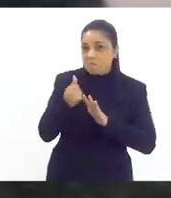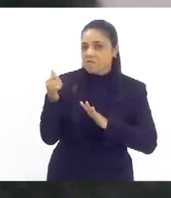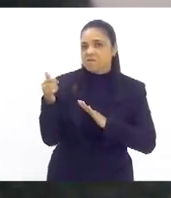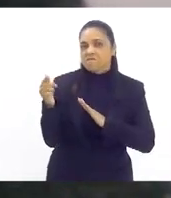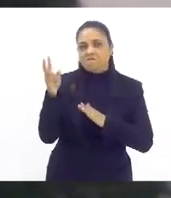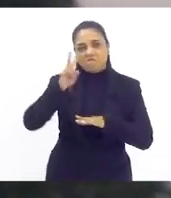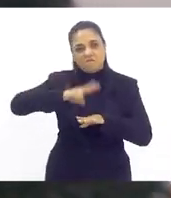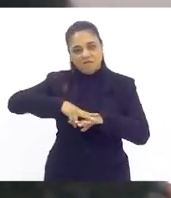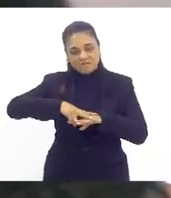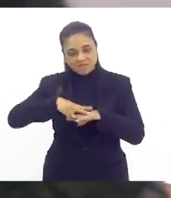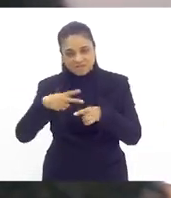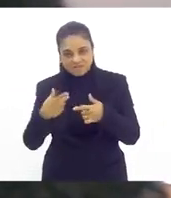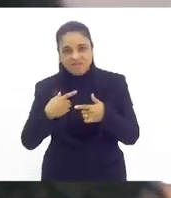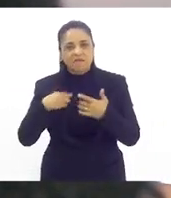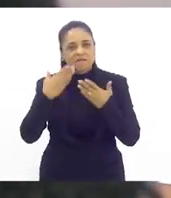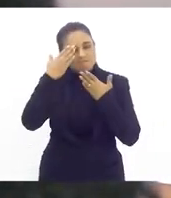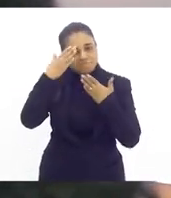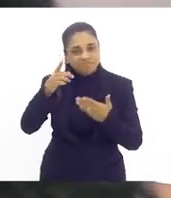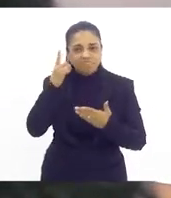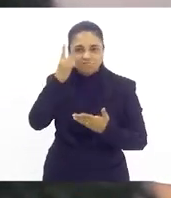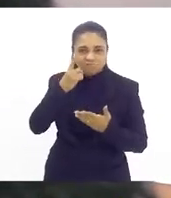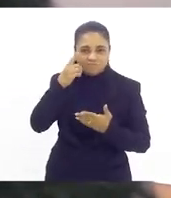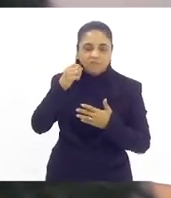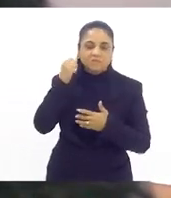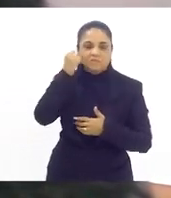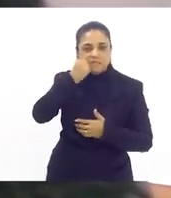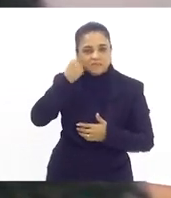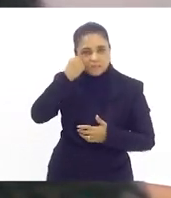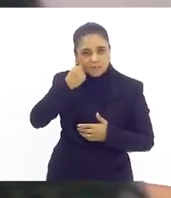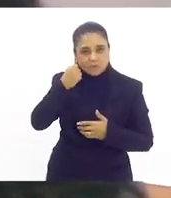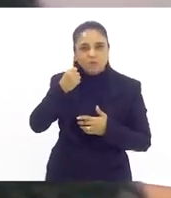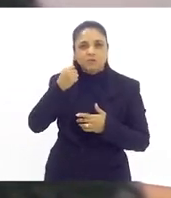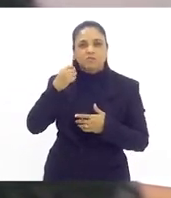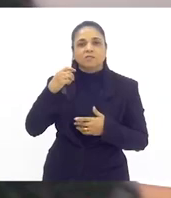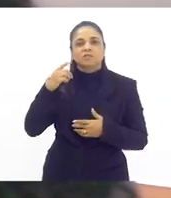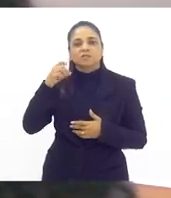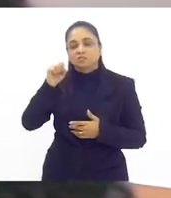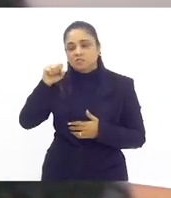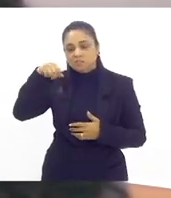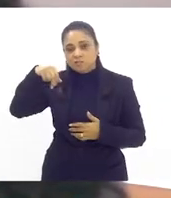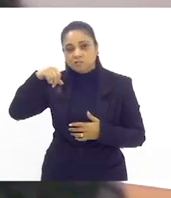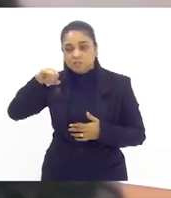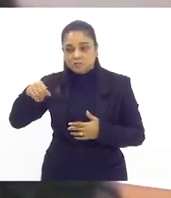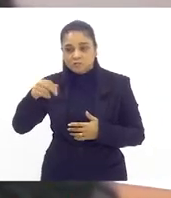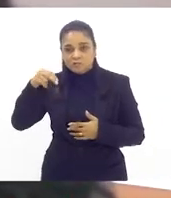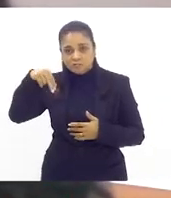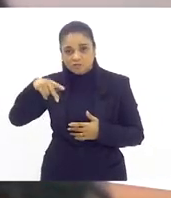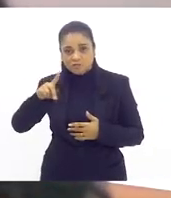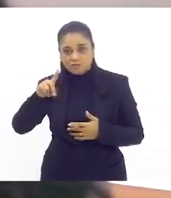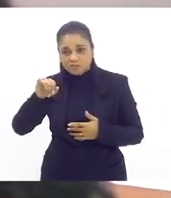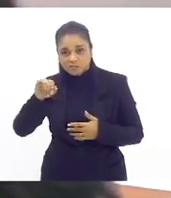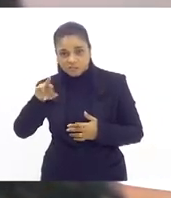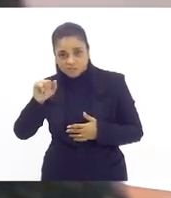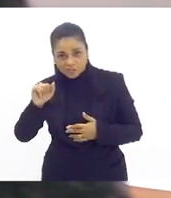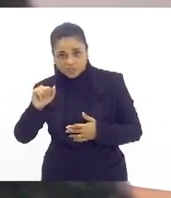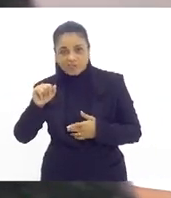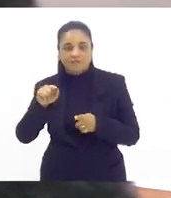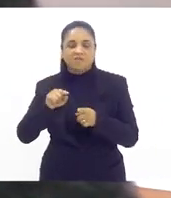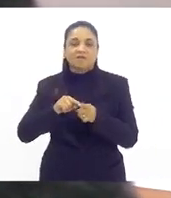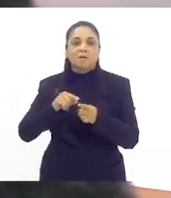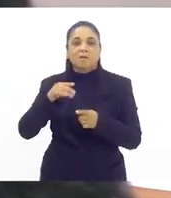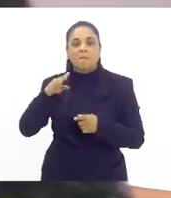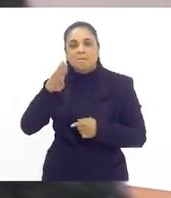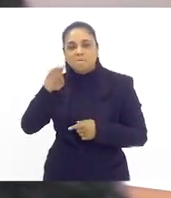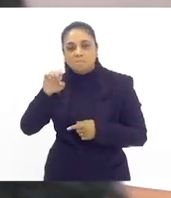aos nossos deputados e senadores né Jandira feghali que fez aniversário ontem Benedita